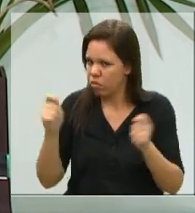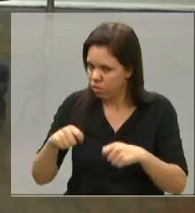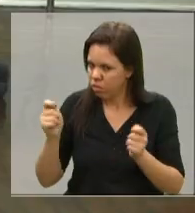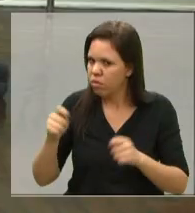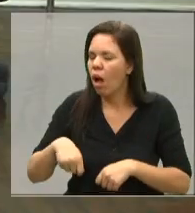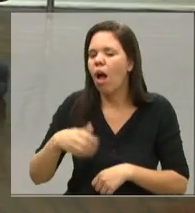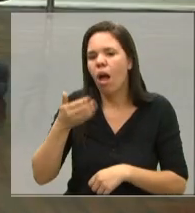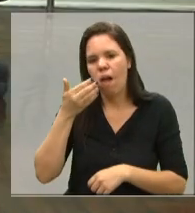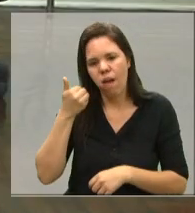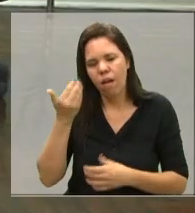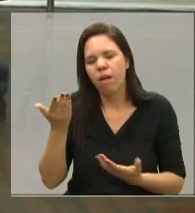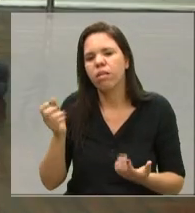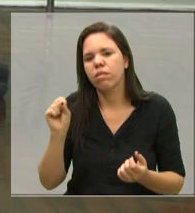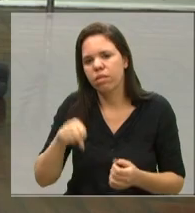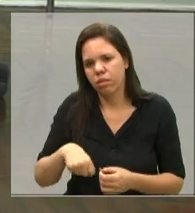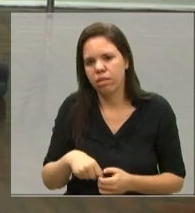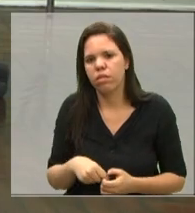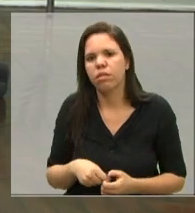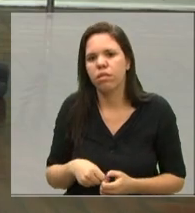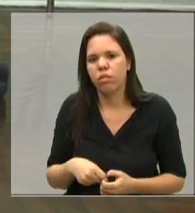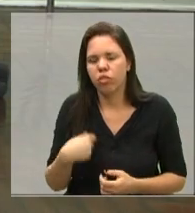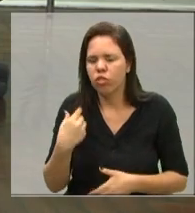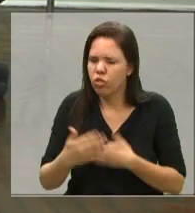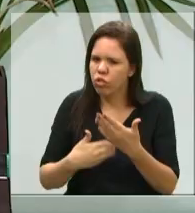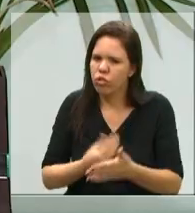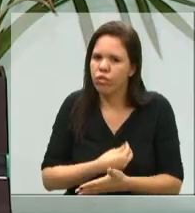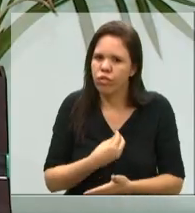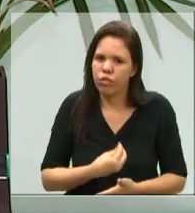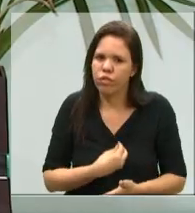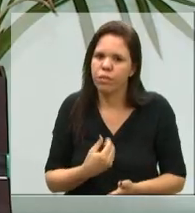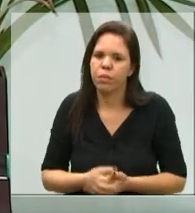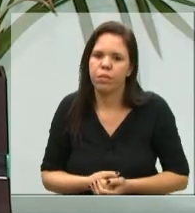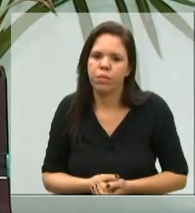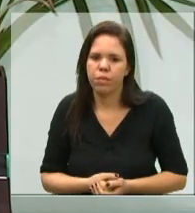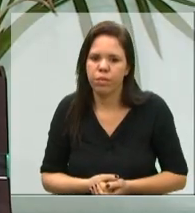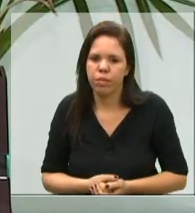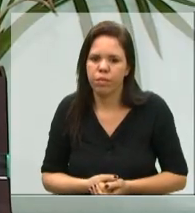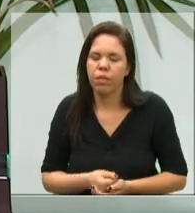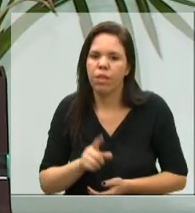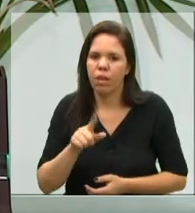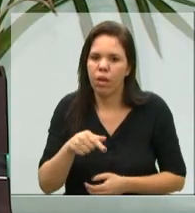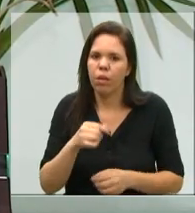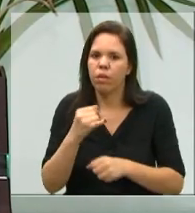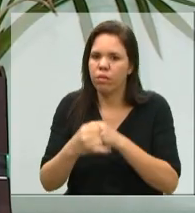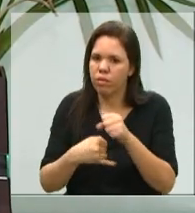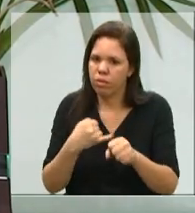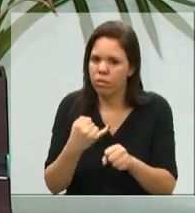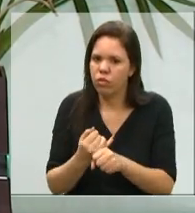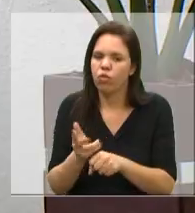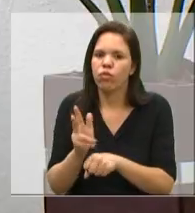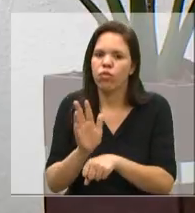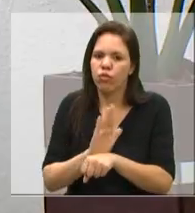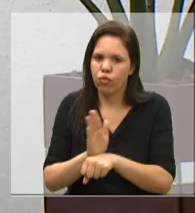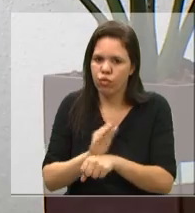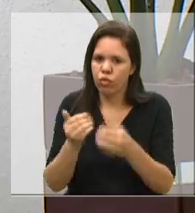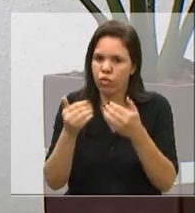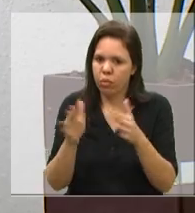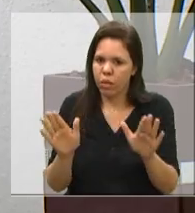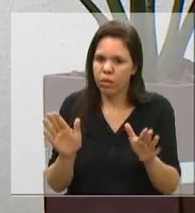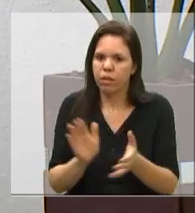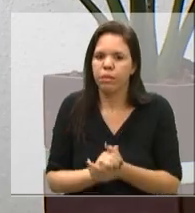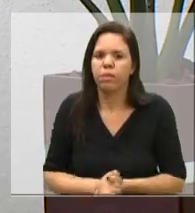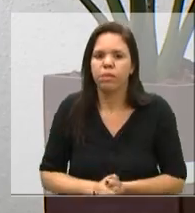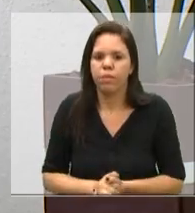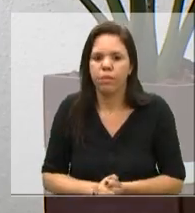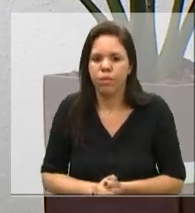tem alguma coisa que faz parte do nosso dia a dia, que são plataformas de vídeo abertas que nós usamos aí. Hoje em dia a